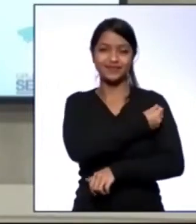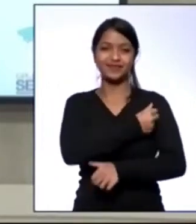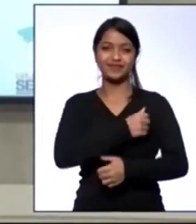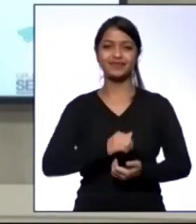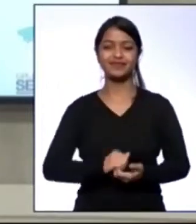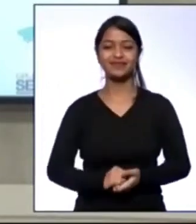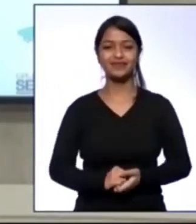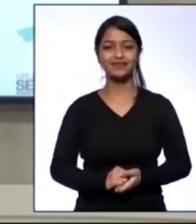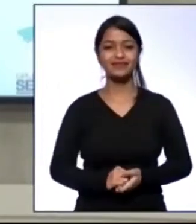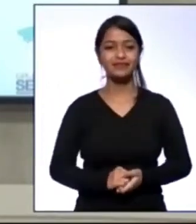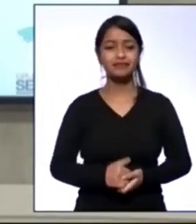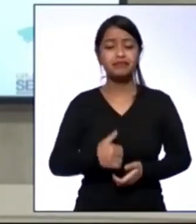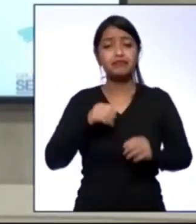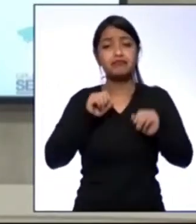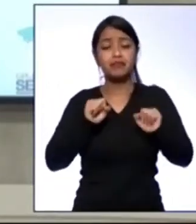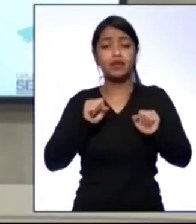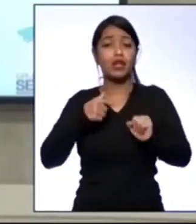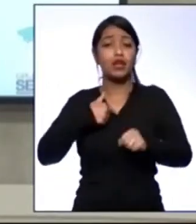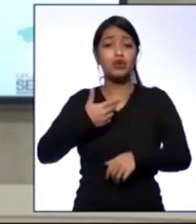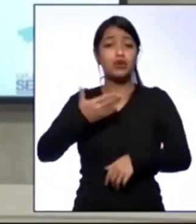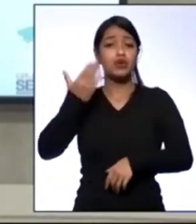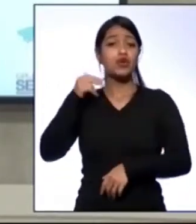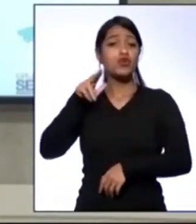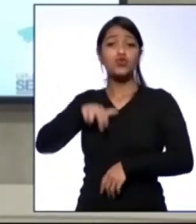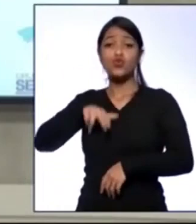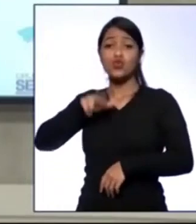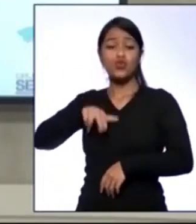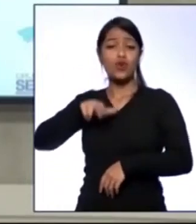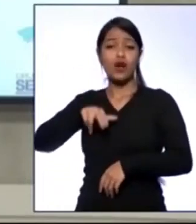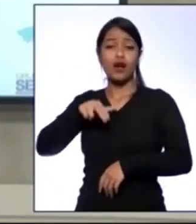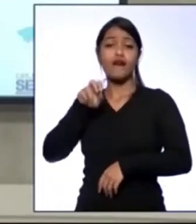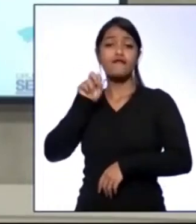Eu nunca entrei em contato com o vírus do sarampo.